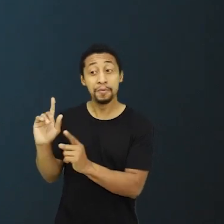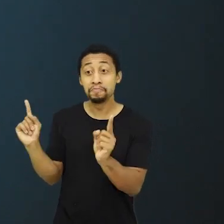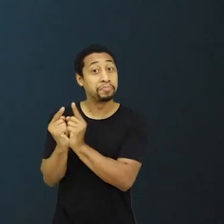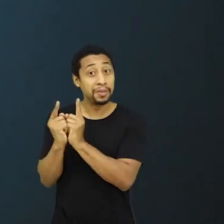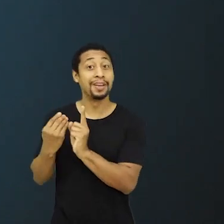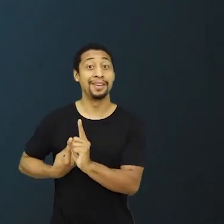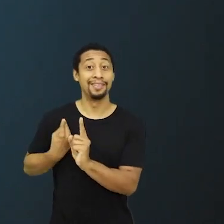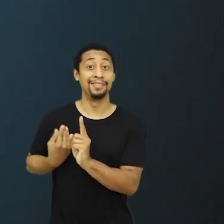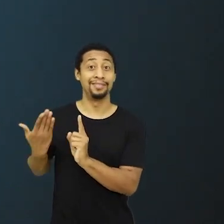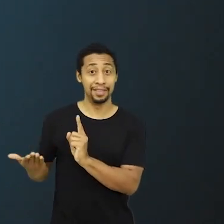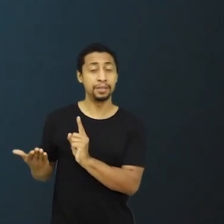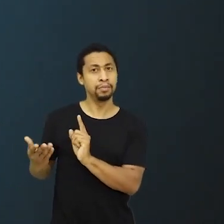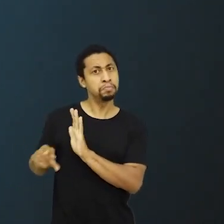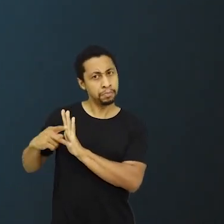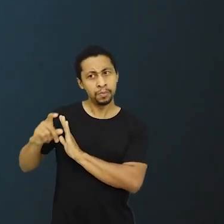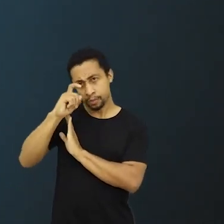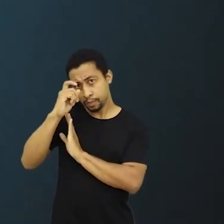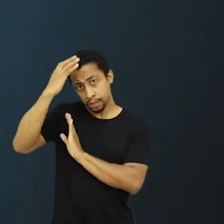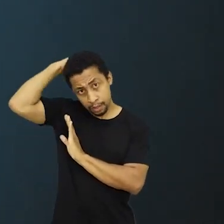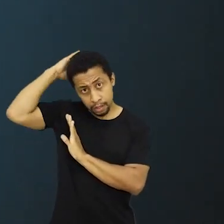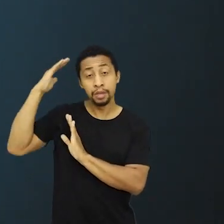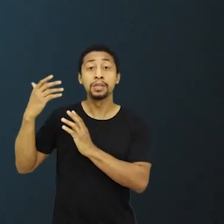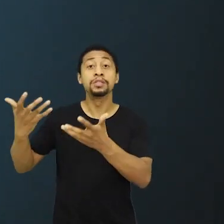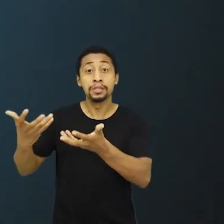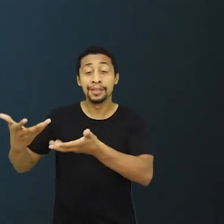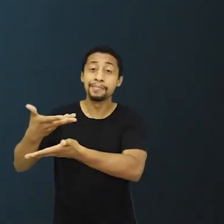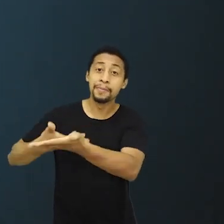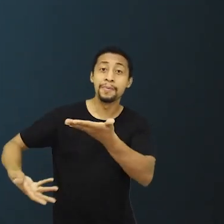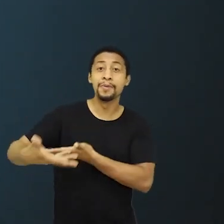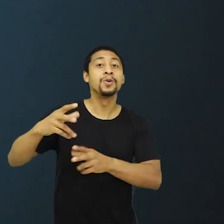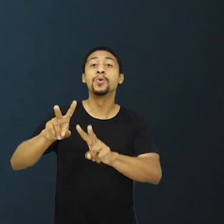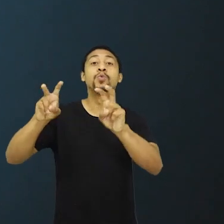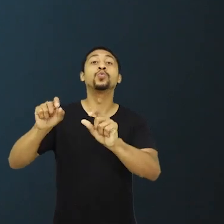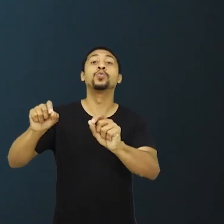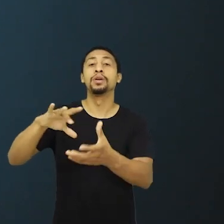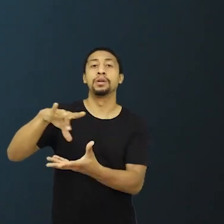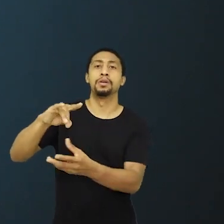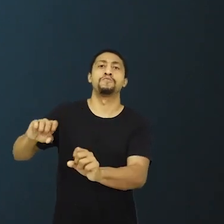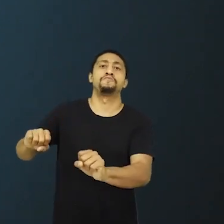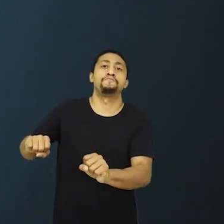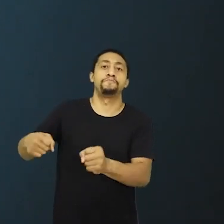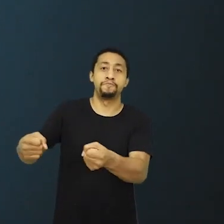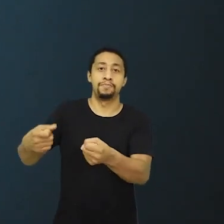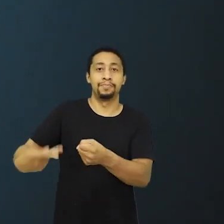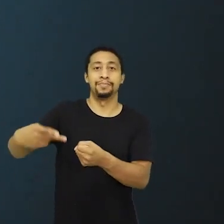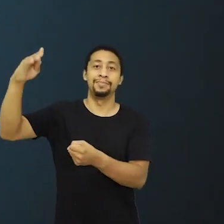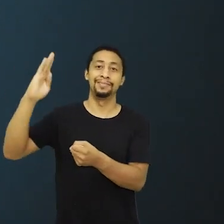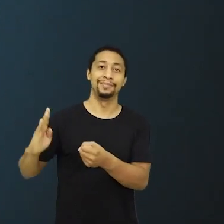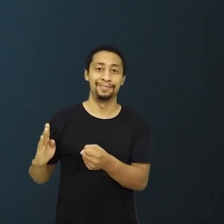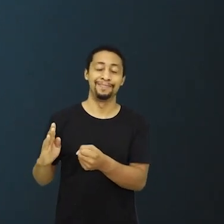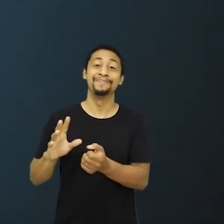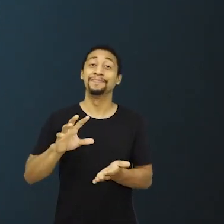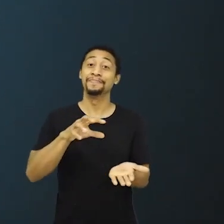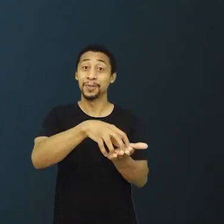acervo Vladimir Herzog e as coisas que tinham a ver com o que a gente queria discutir, que era a defesa da democracia no Brasil. Então, o Instituto pode